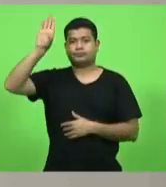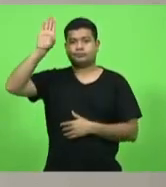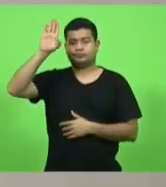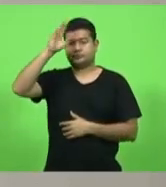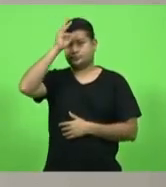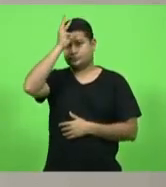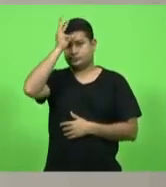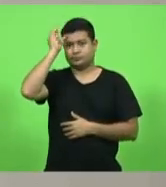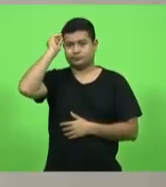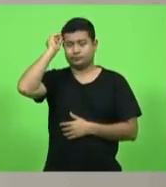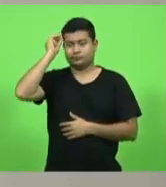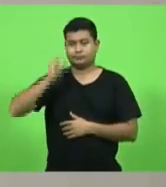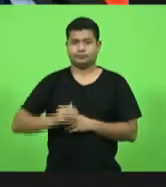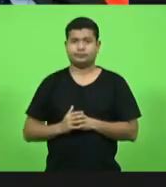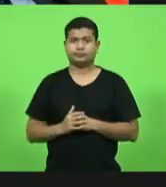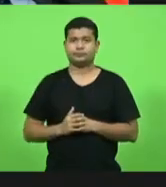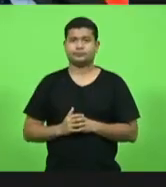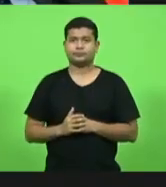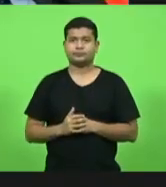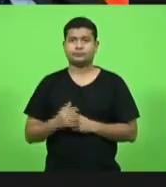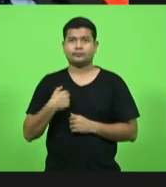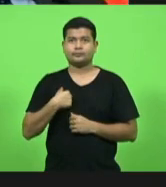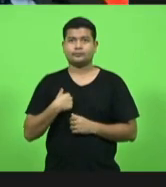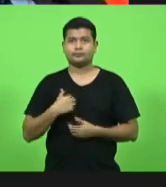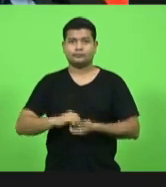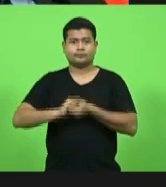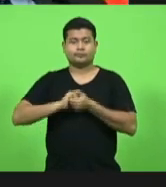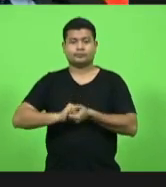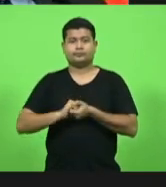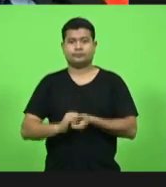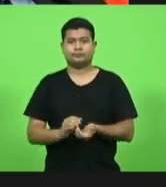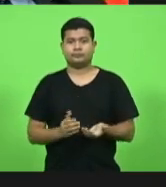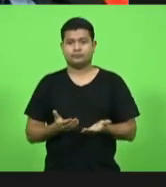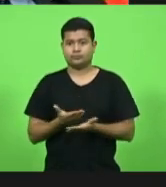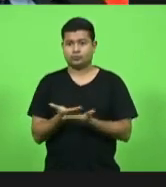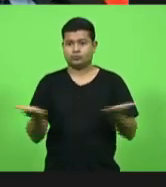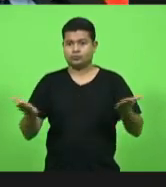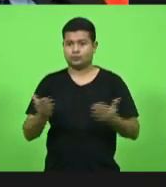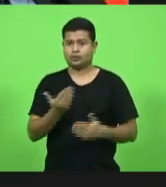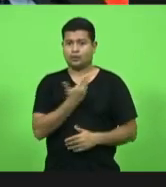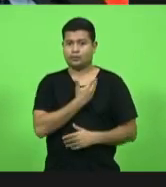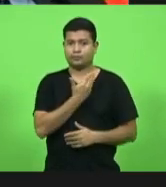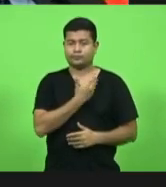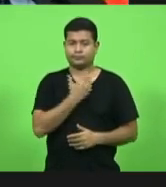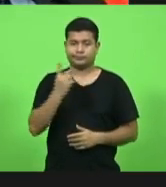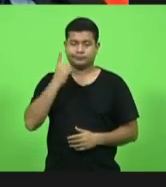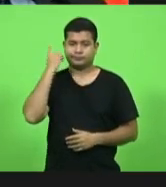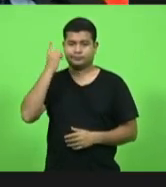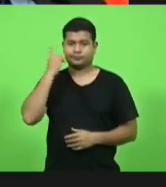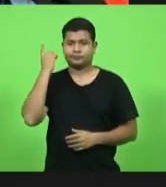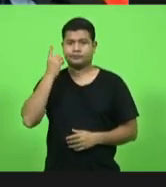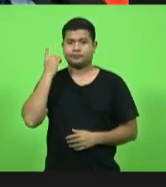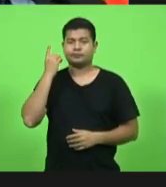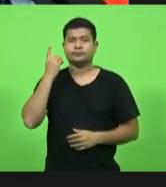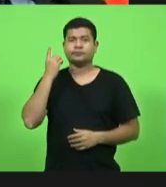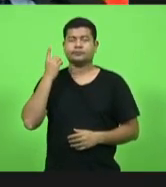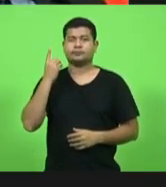Carminati. Eu quero cumprimentar inicialmente todos os colegas deputados e